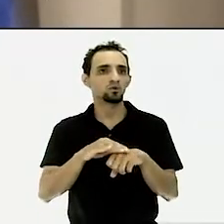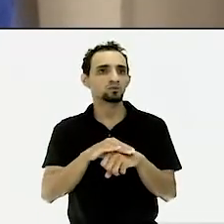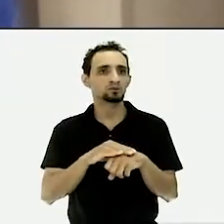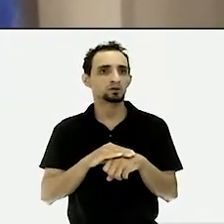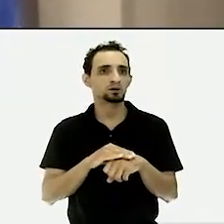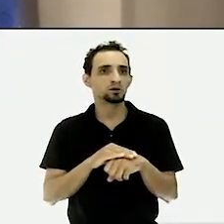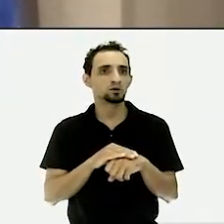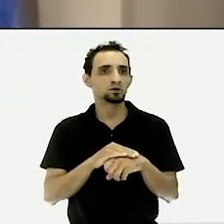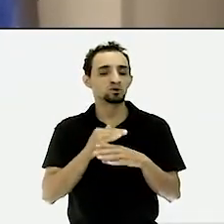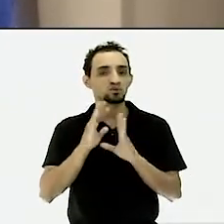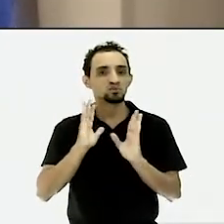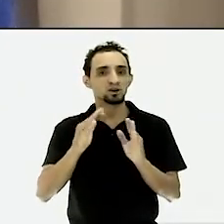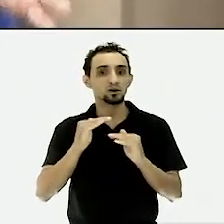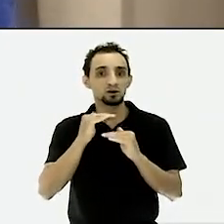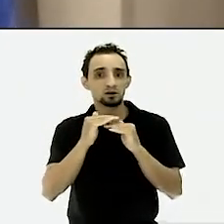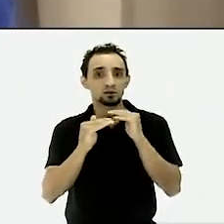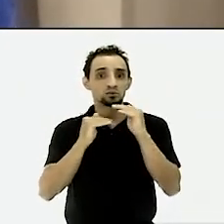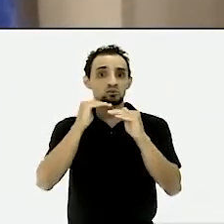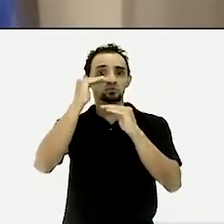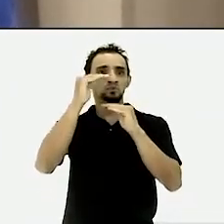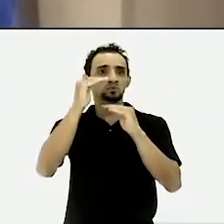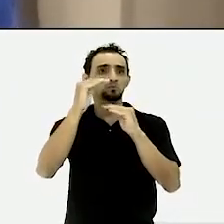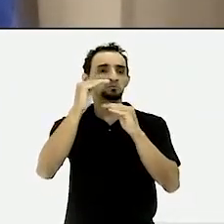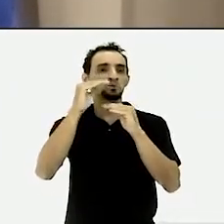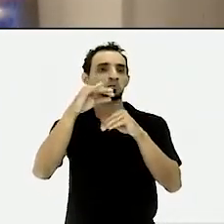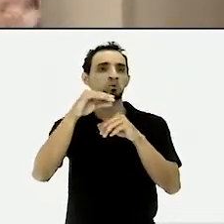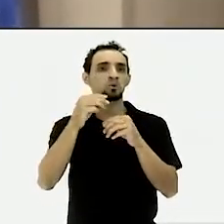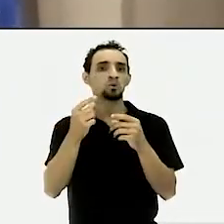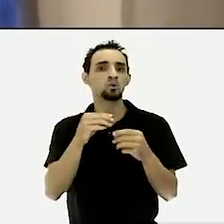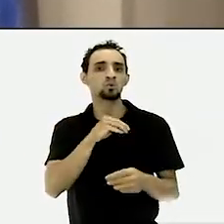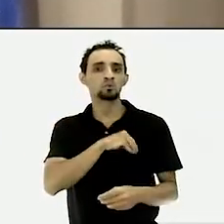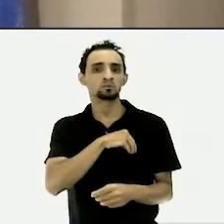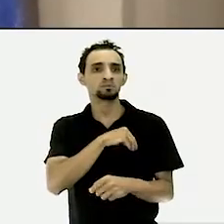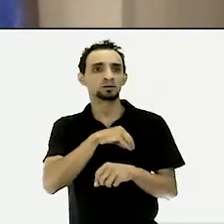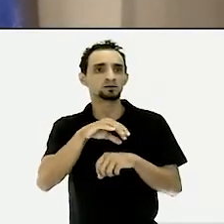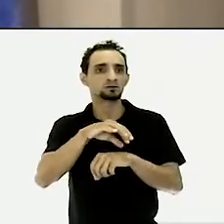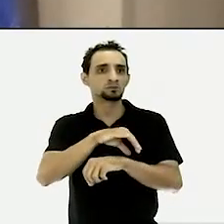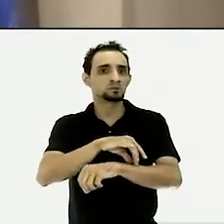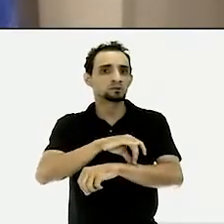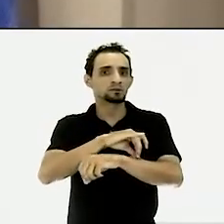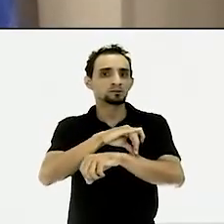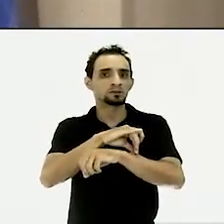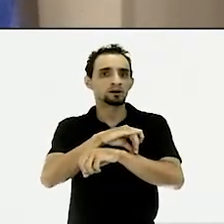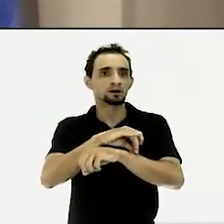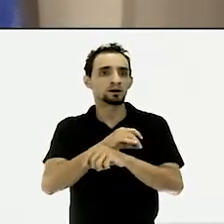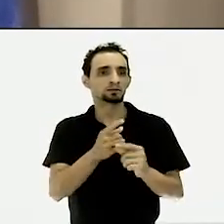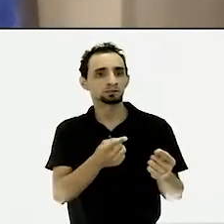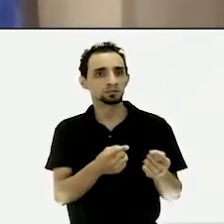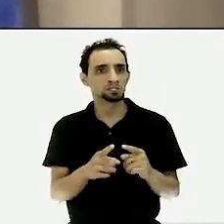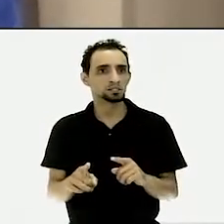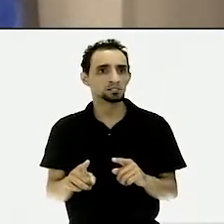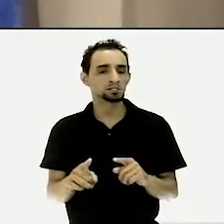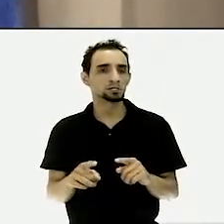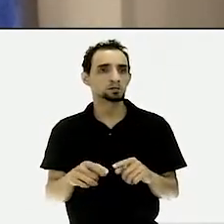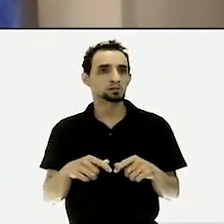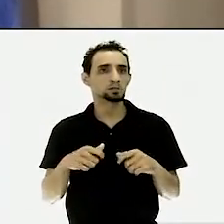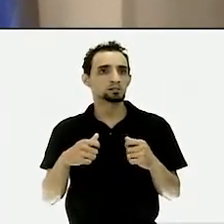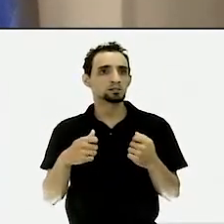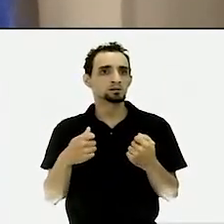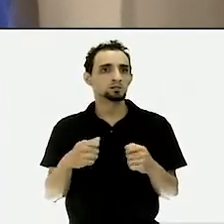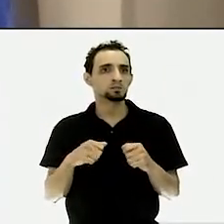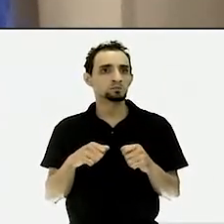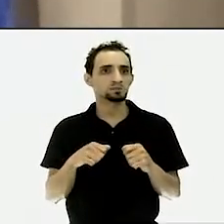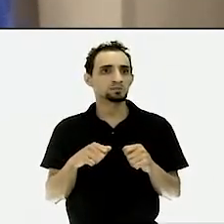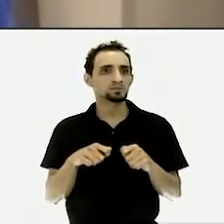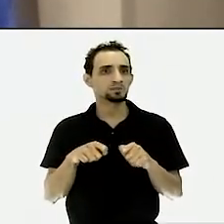abre a licitação, o risco dele sair dali é enorme. Você não sabe quem vai ganhar. Pode vir o pessoal de fora e levar nosso dinheiro. Aí